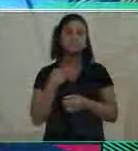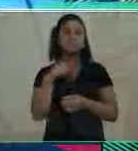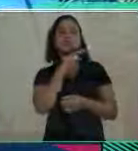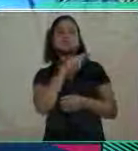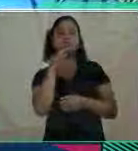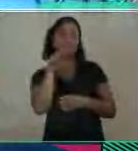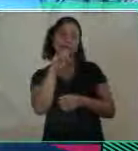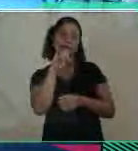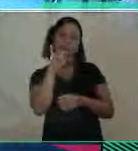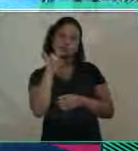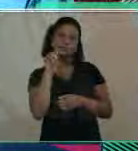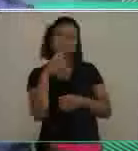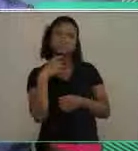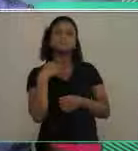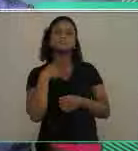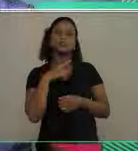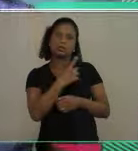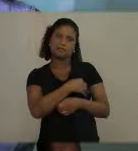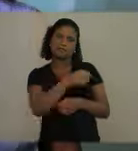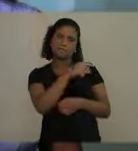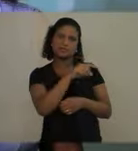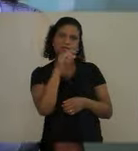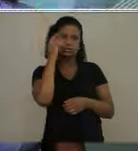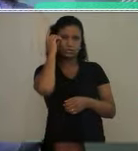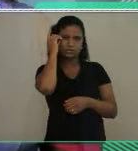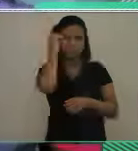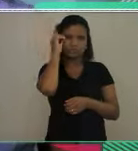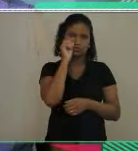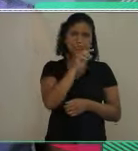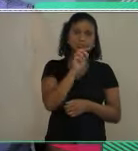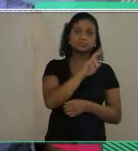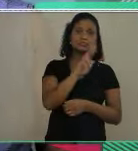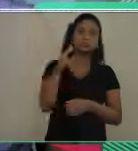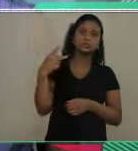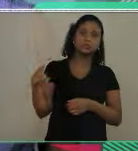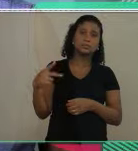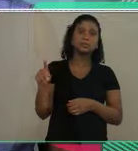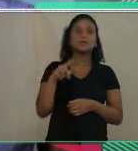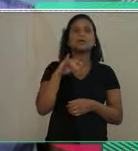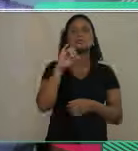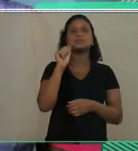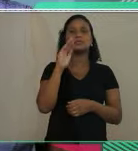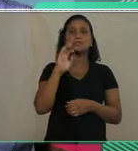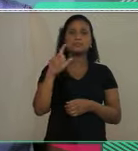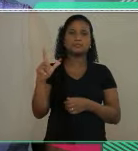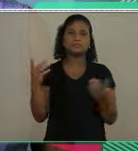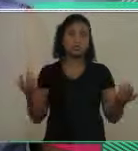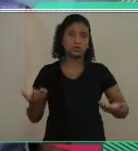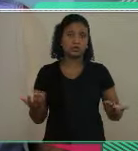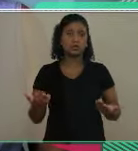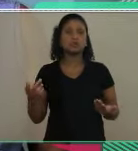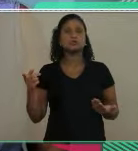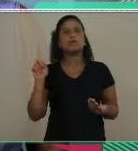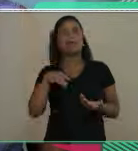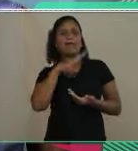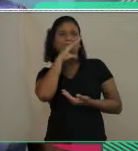Meu nome é Neide. Eu tenho uma filha com sim de Dow. O nome dela é Isabel.